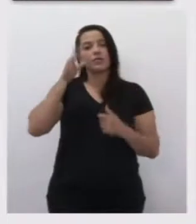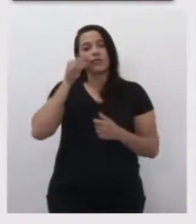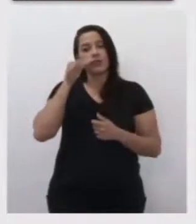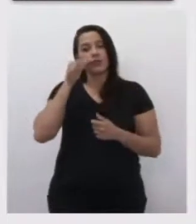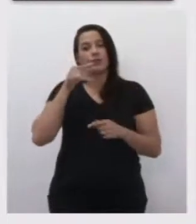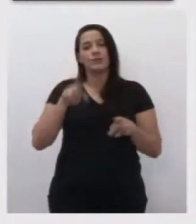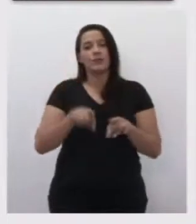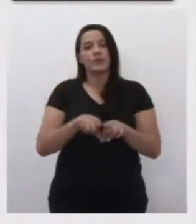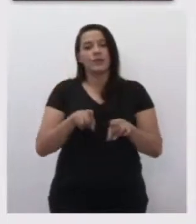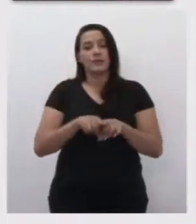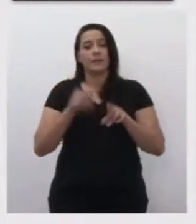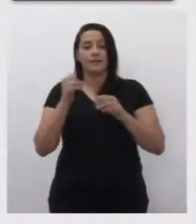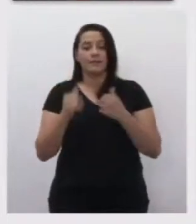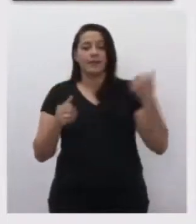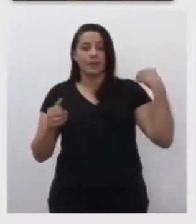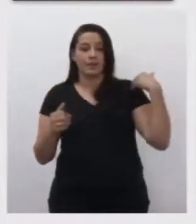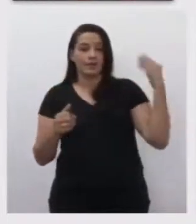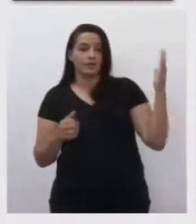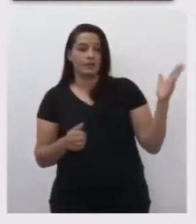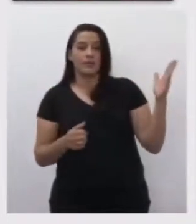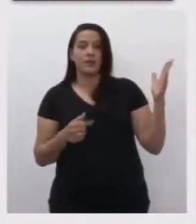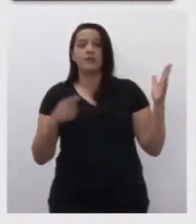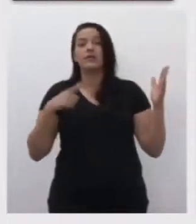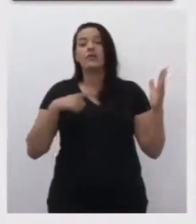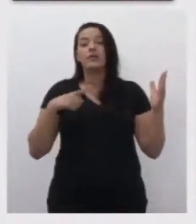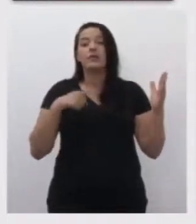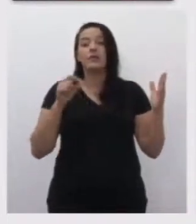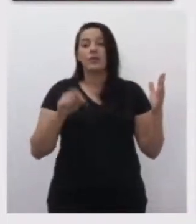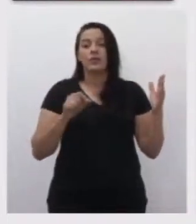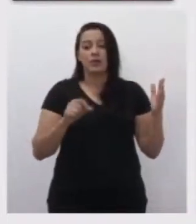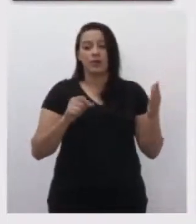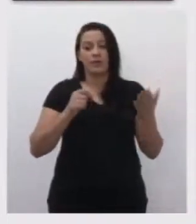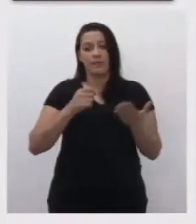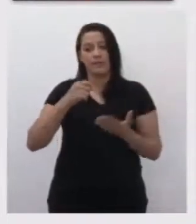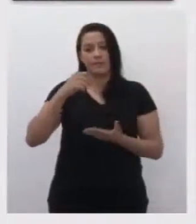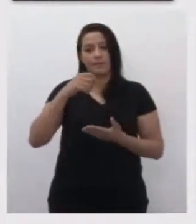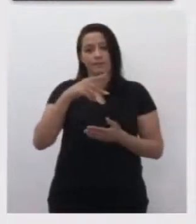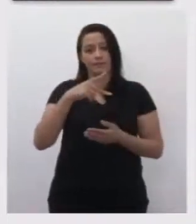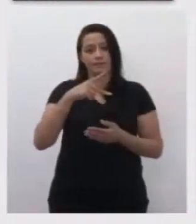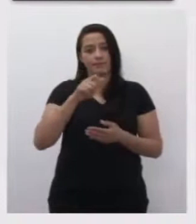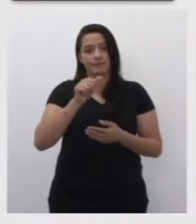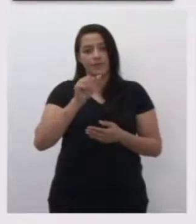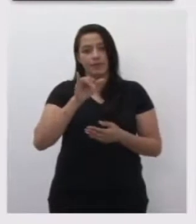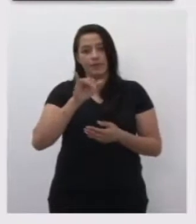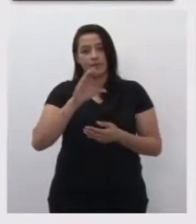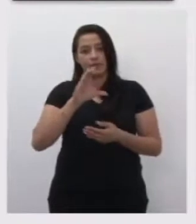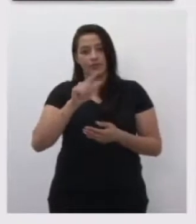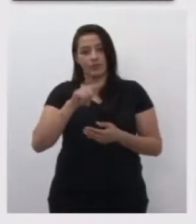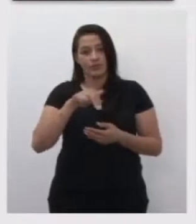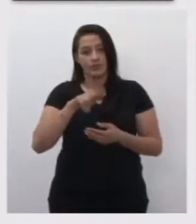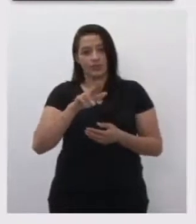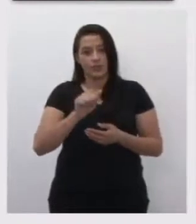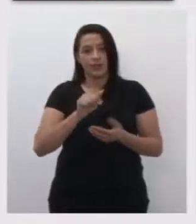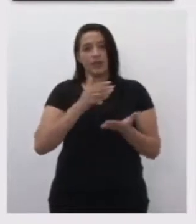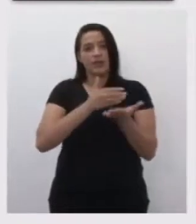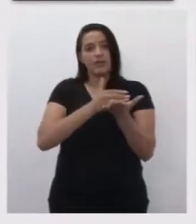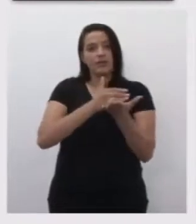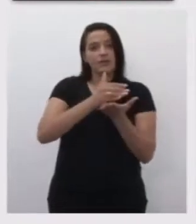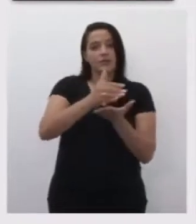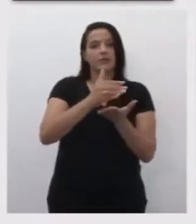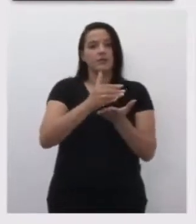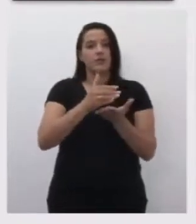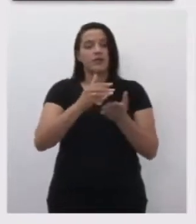menu, do lado esquerdo, tem a página inicial. Eu sempre gosto de olhar a página inicial porque ela dá um pouco